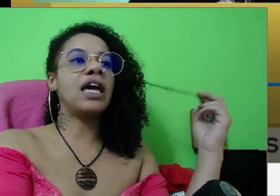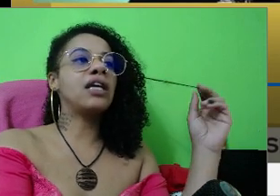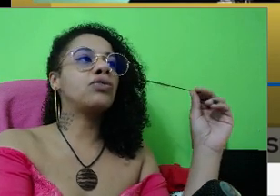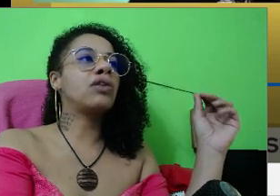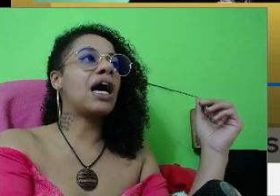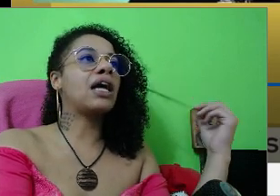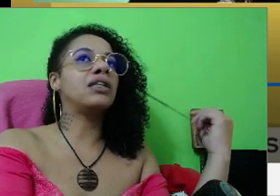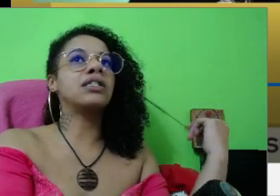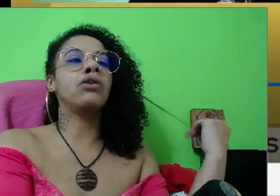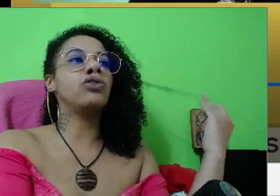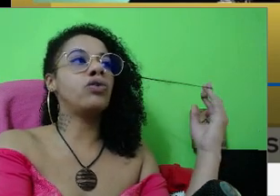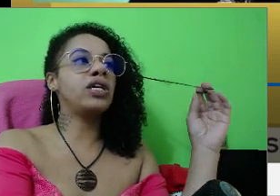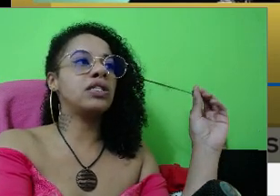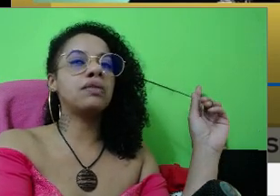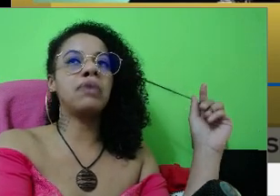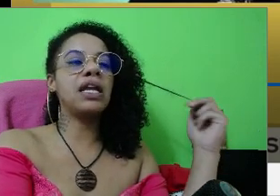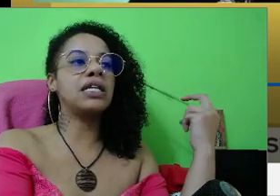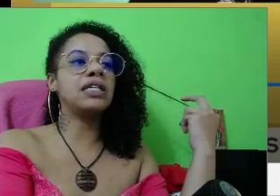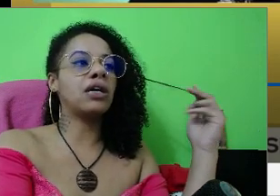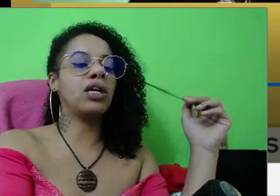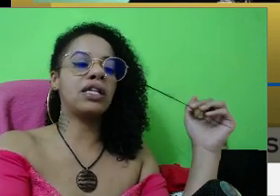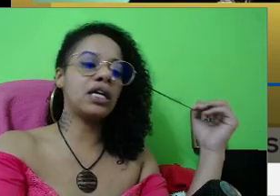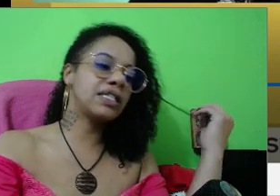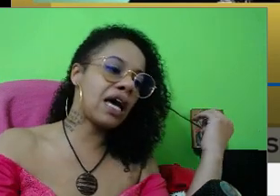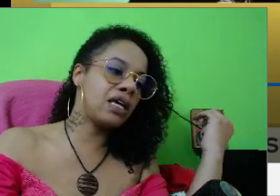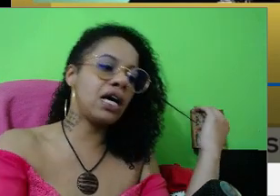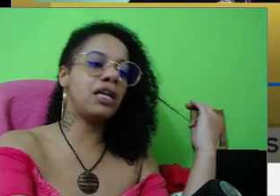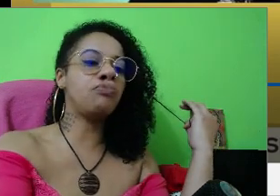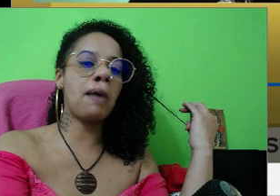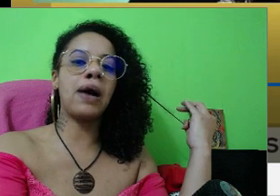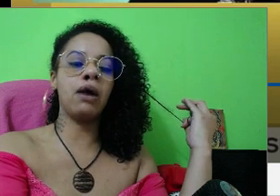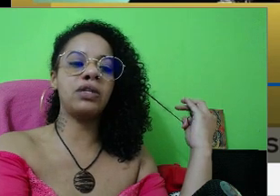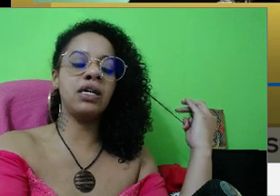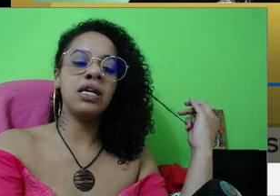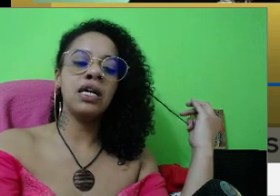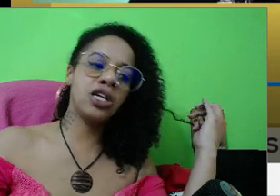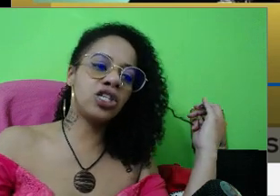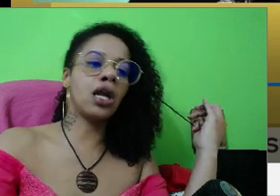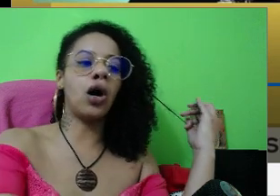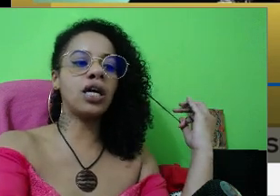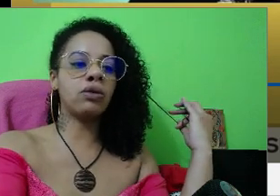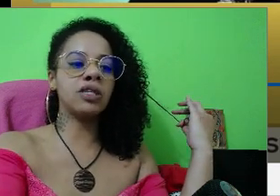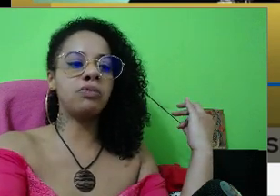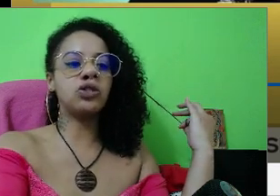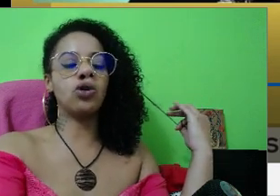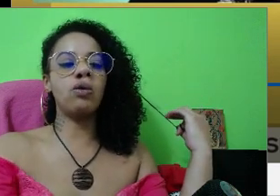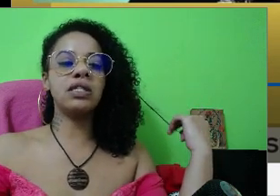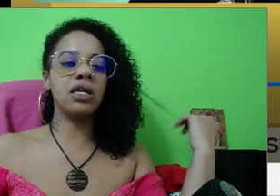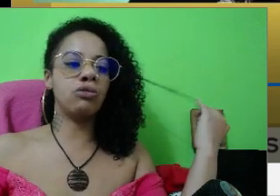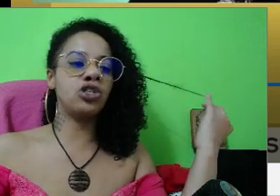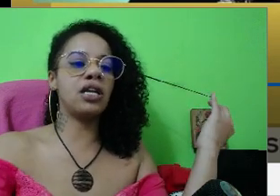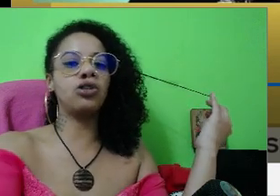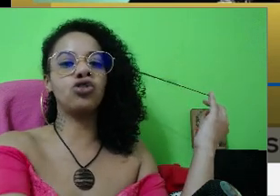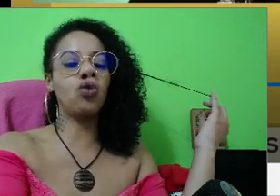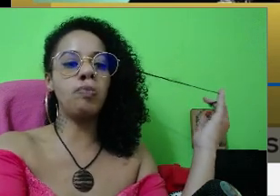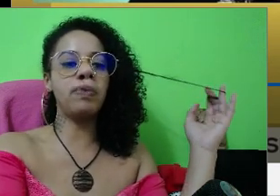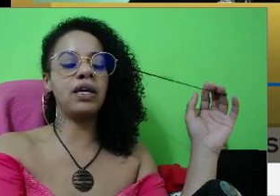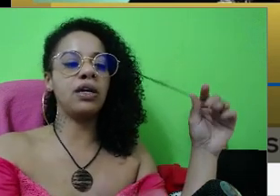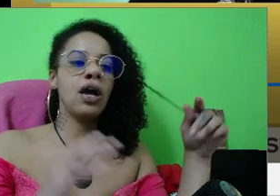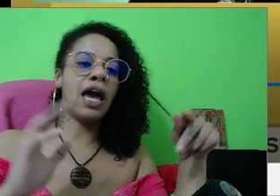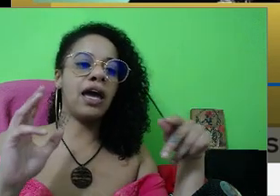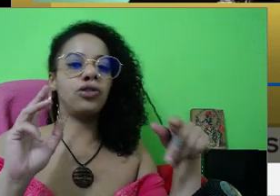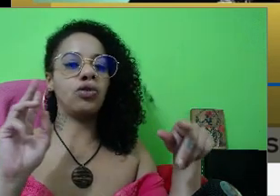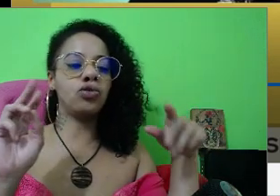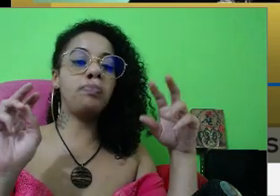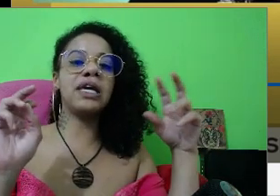dentro lá das reuniões Beleza agora tem que sair ali uma pauta que dialogue com as pessoas que não Gere